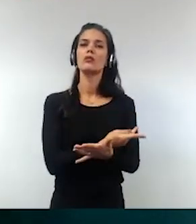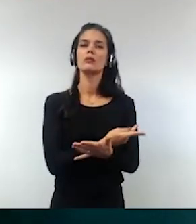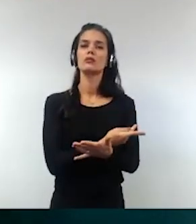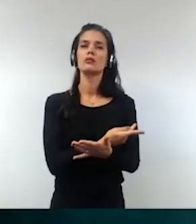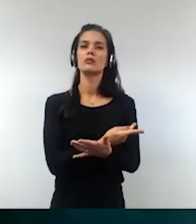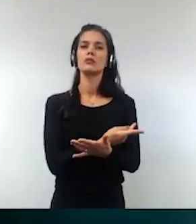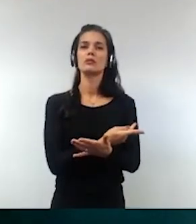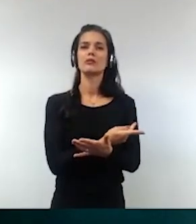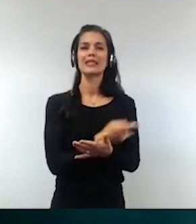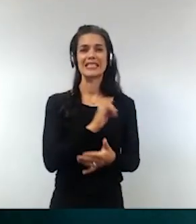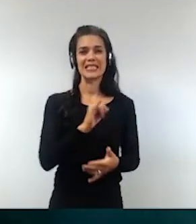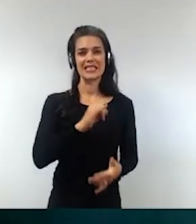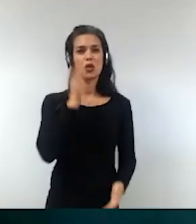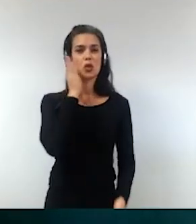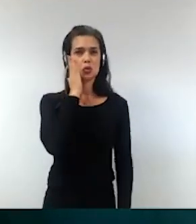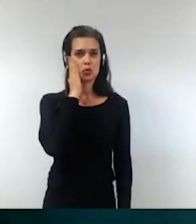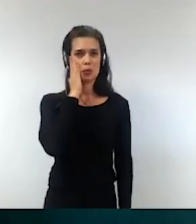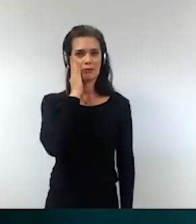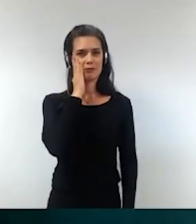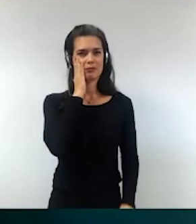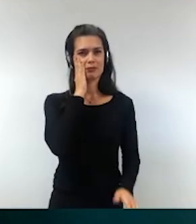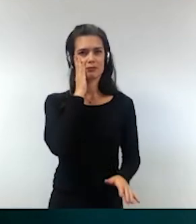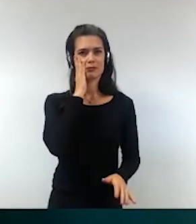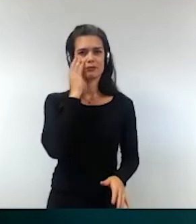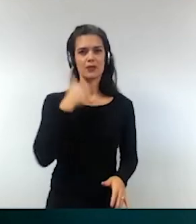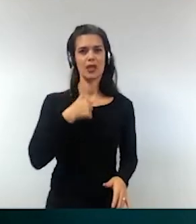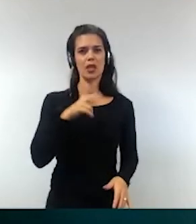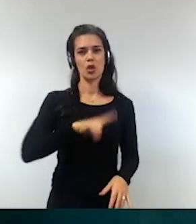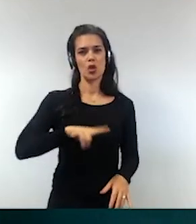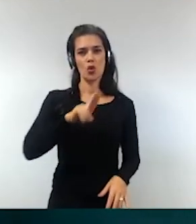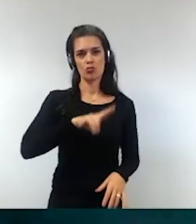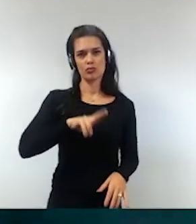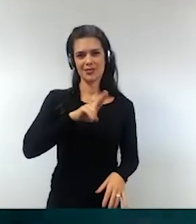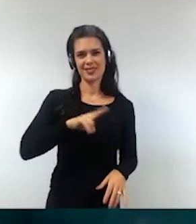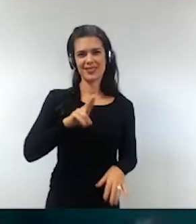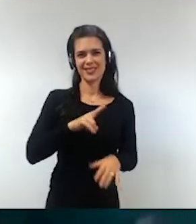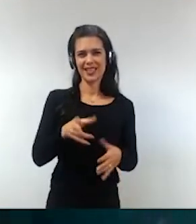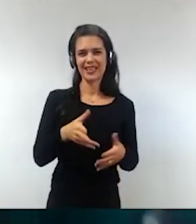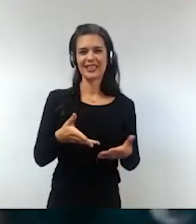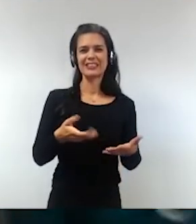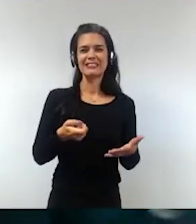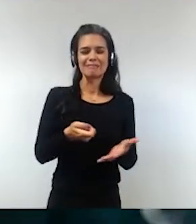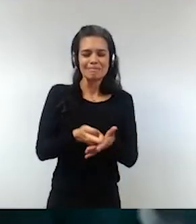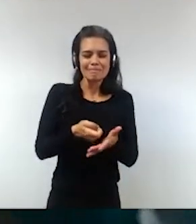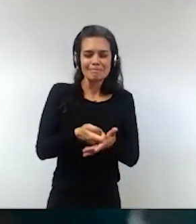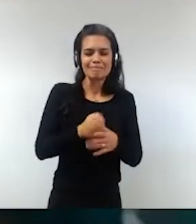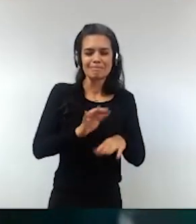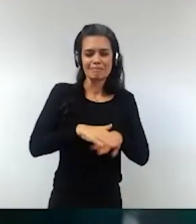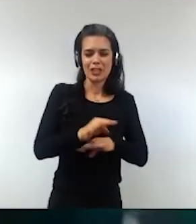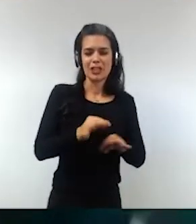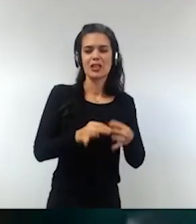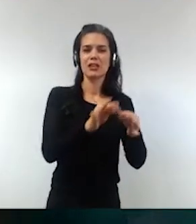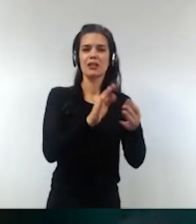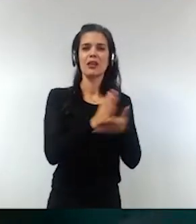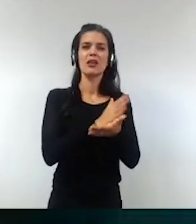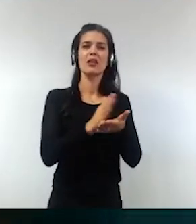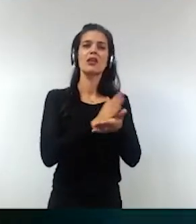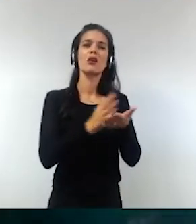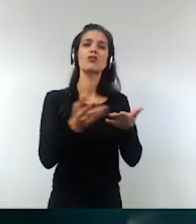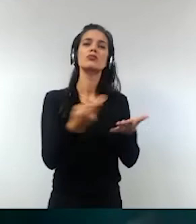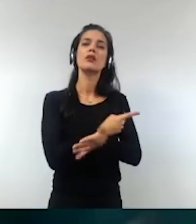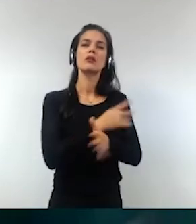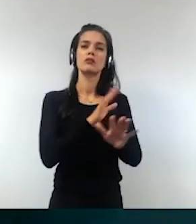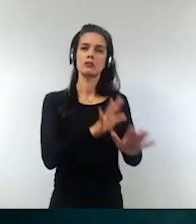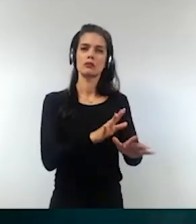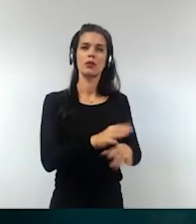se eu soubesse, eu teria usado ou forçado um pouco o uso da tecnologia, em alguns casos, por